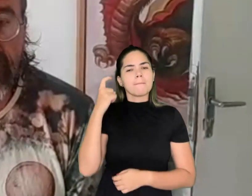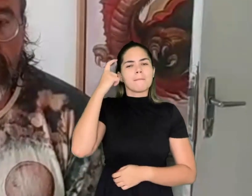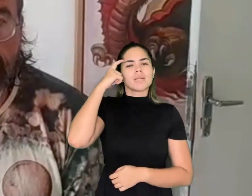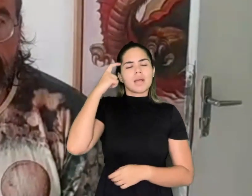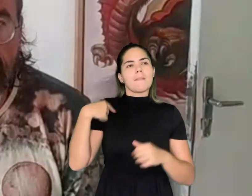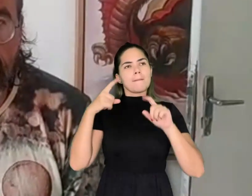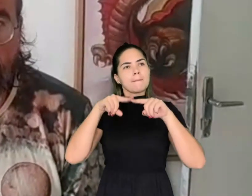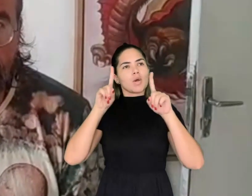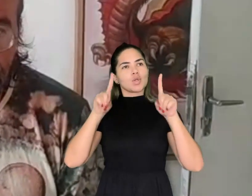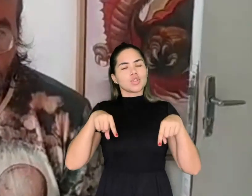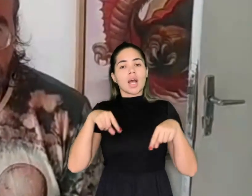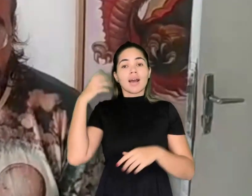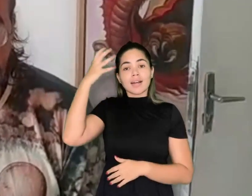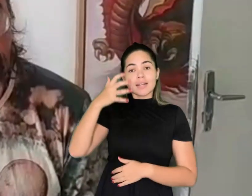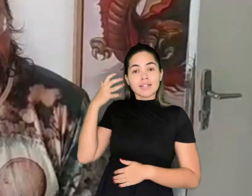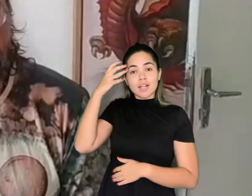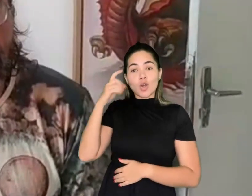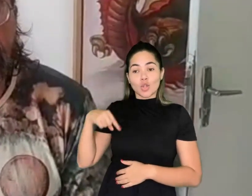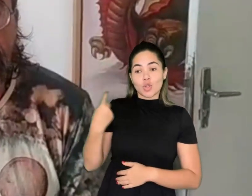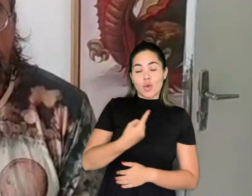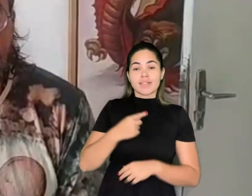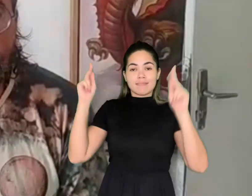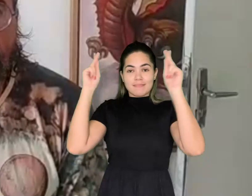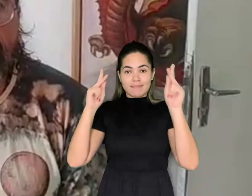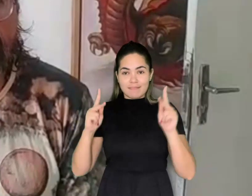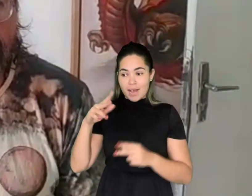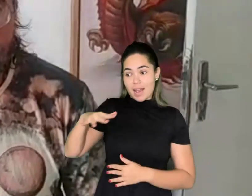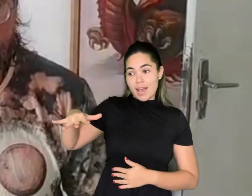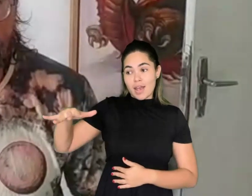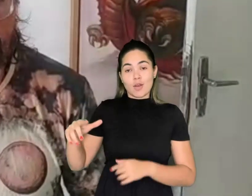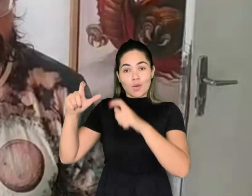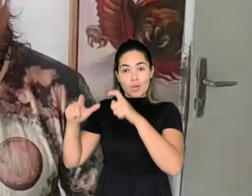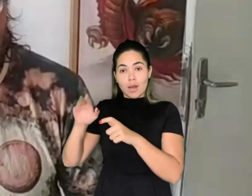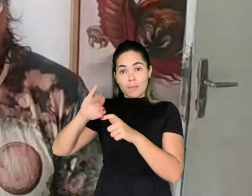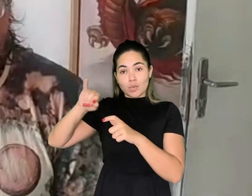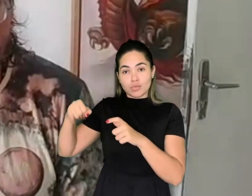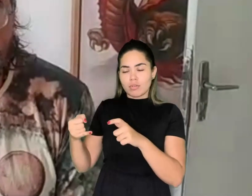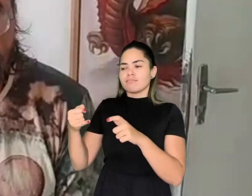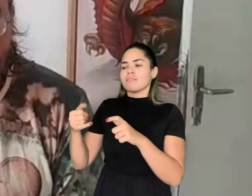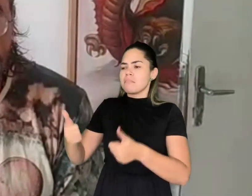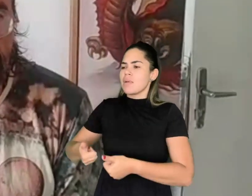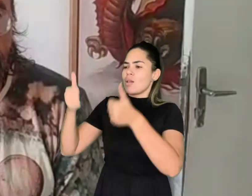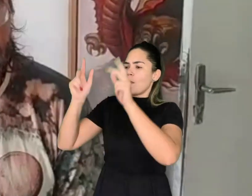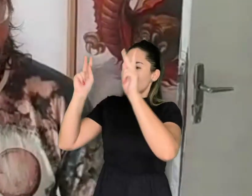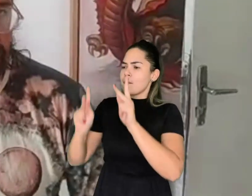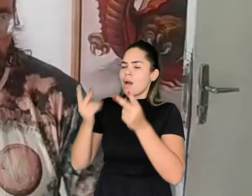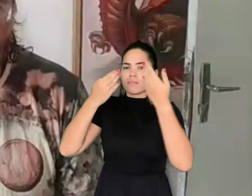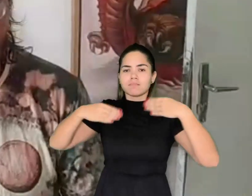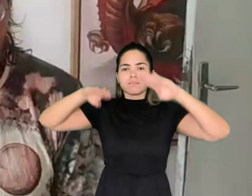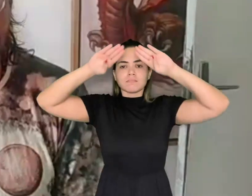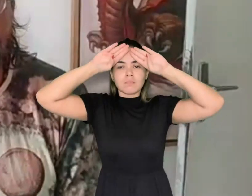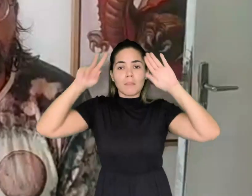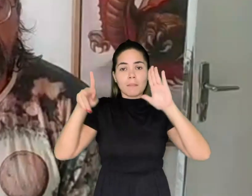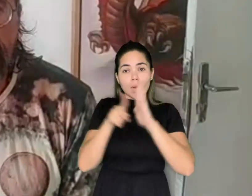em fazer um projeto com a canção Nossa Paz é de Oxalá, no bairro, né? Por uma cultura de paz no Bom Jardim, dos Orixás, no Bom Jardim,